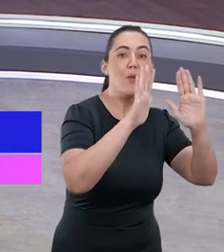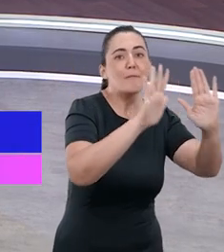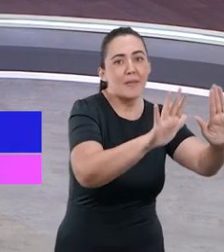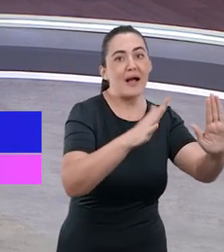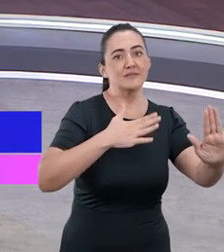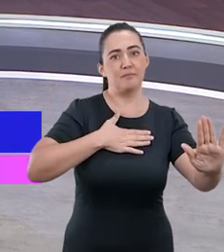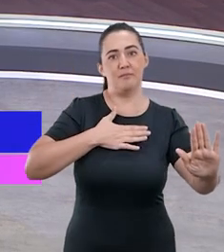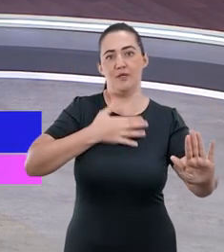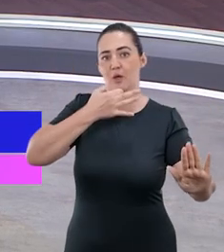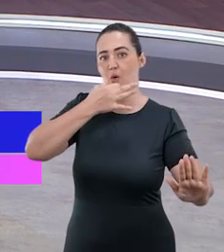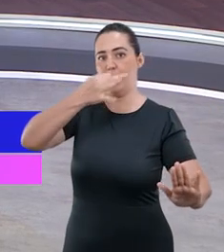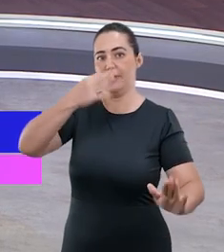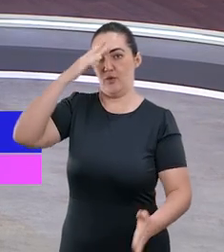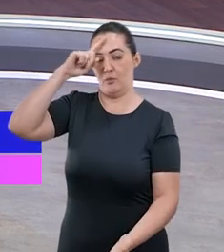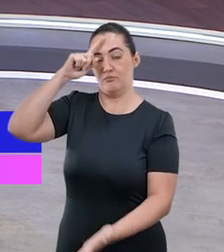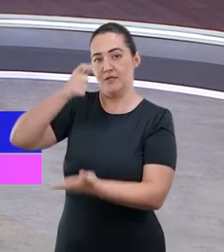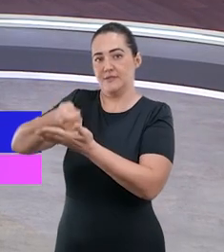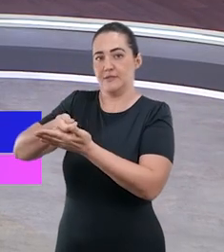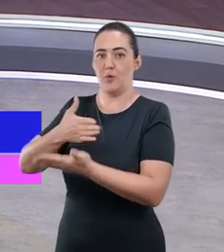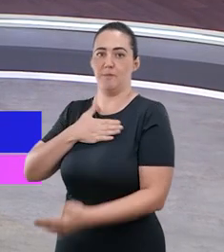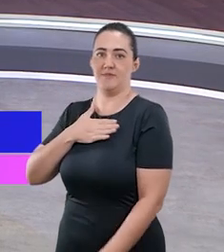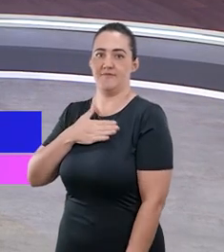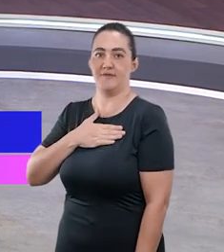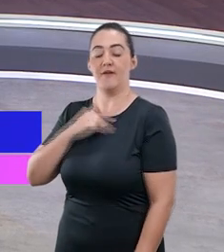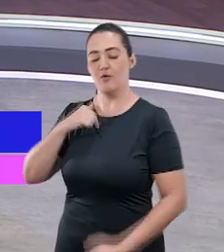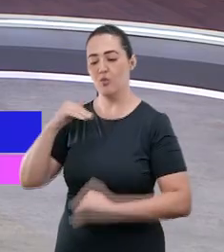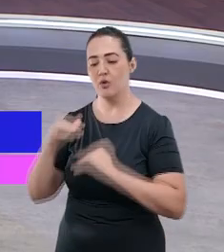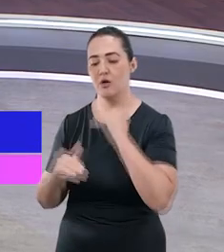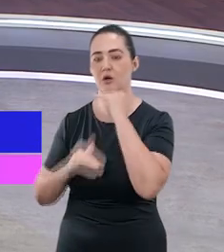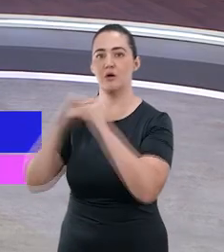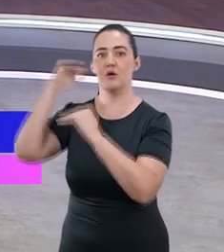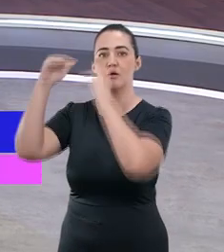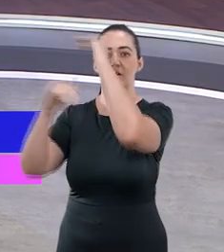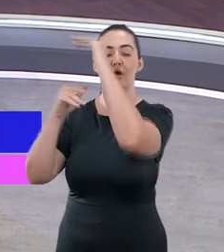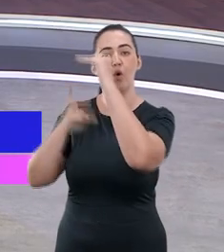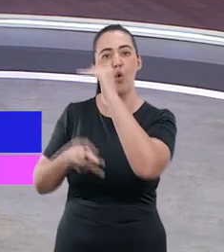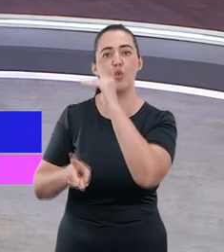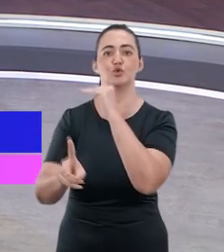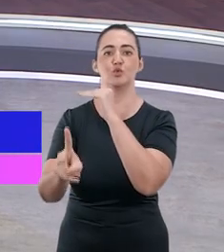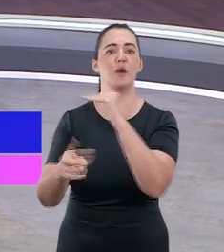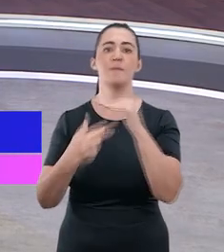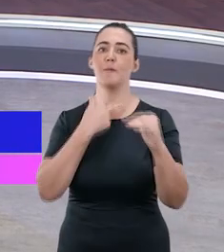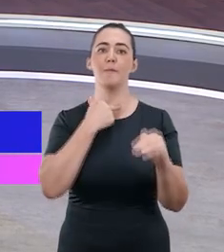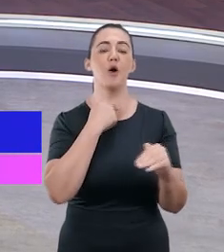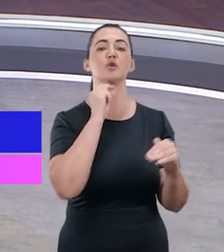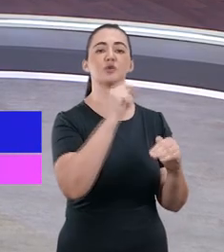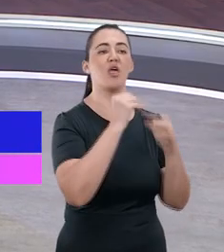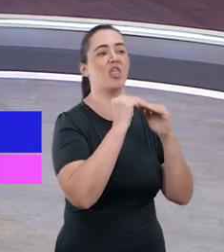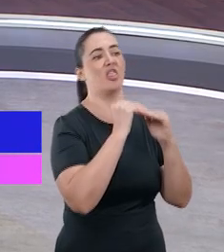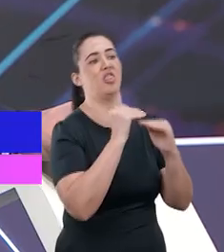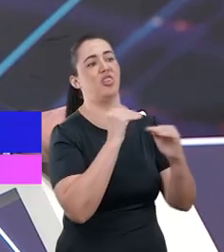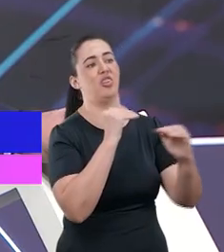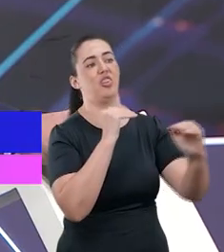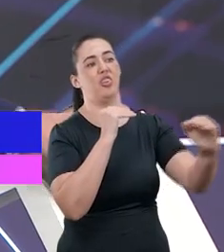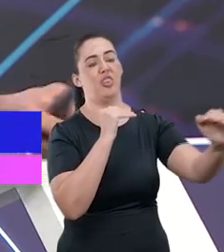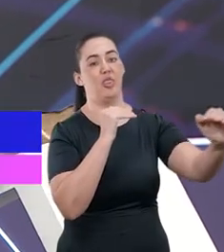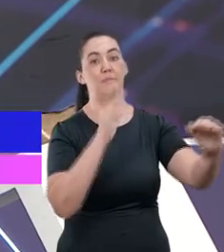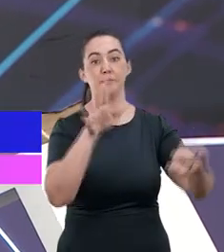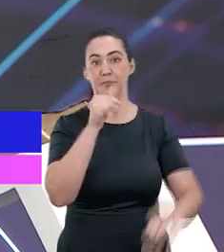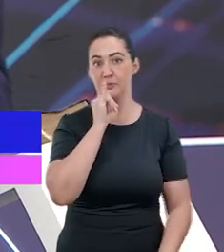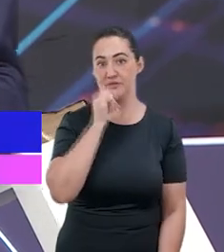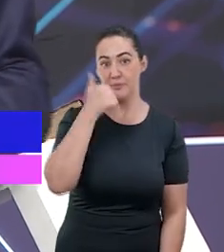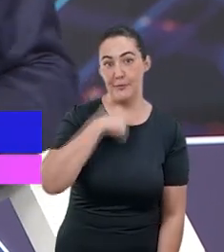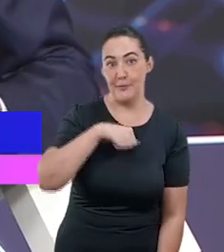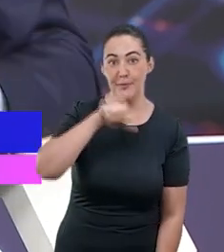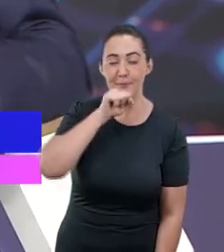e a sua mãe. Tem a ver com crescimento. Tem a ver com avançar. O seu pai e a sua mãe fizeram